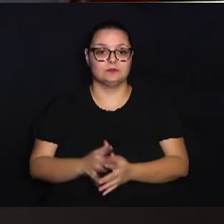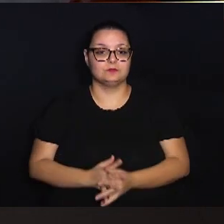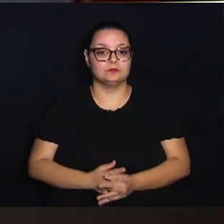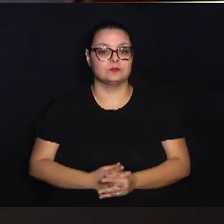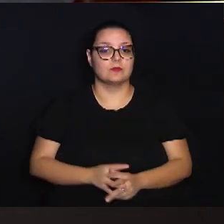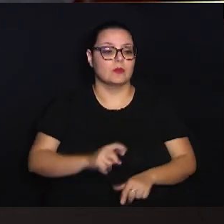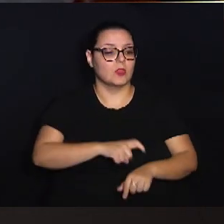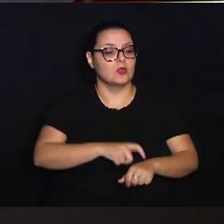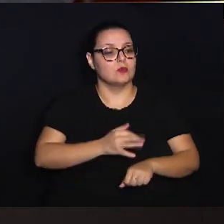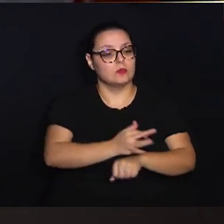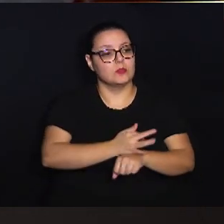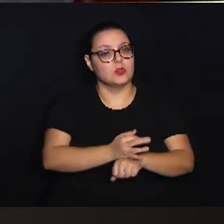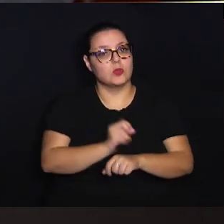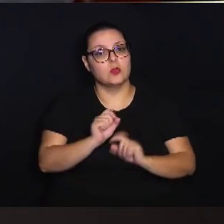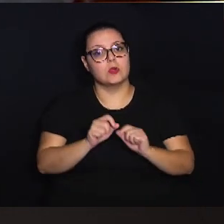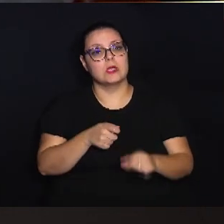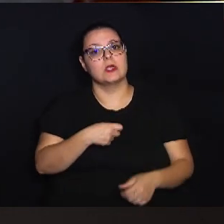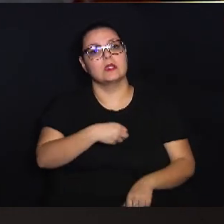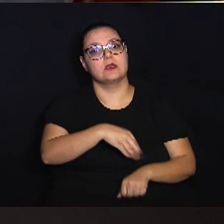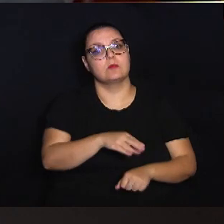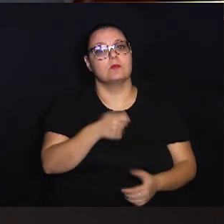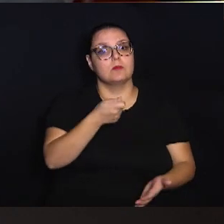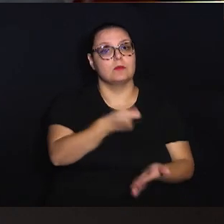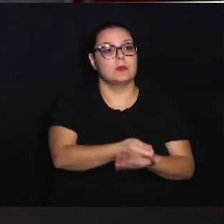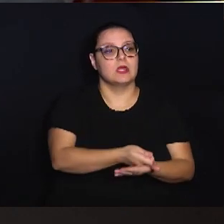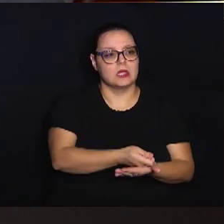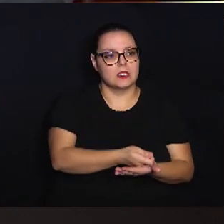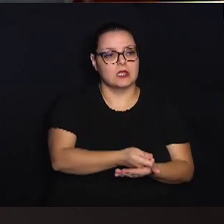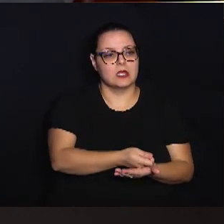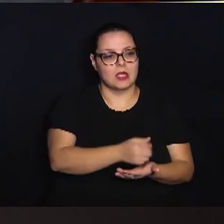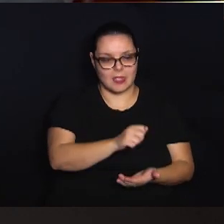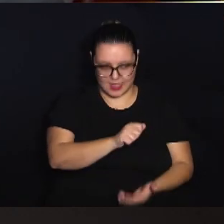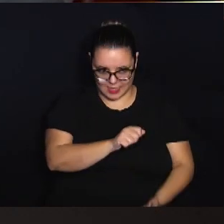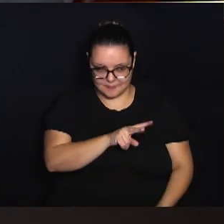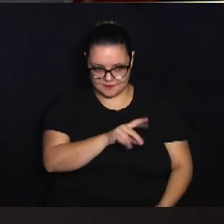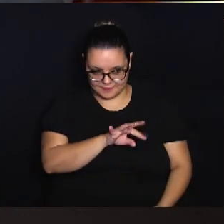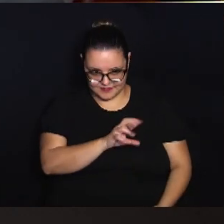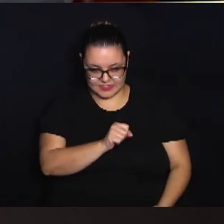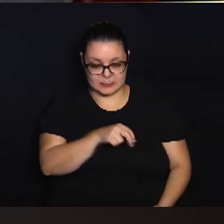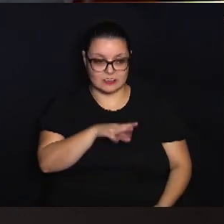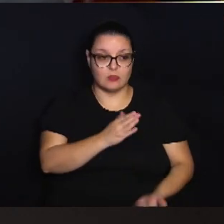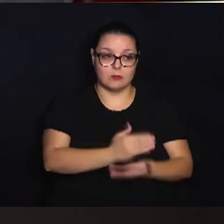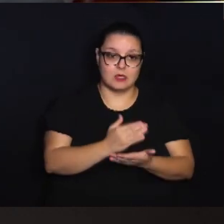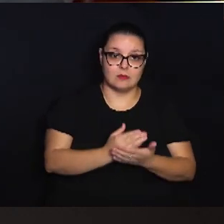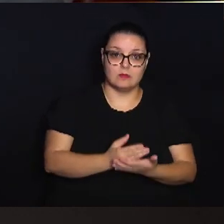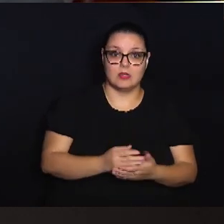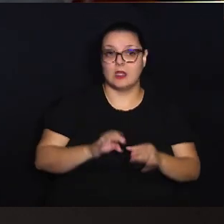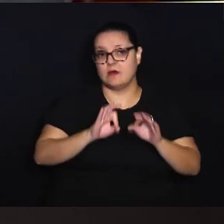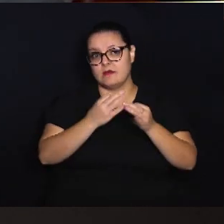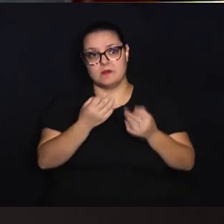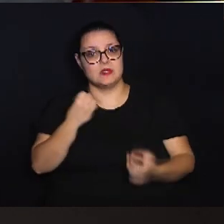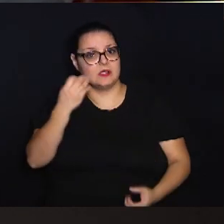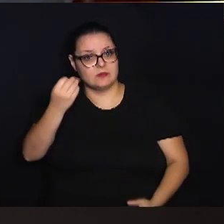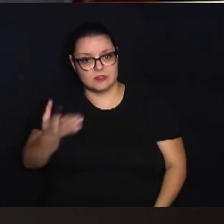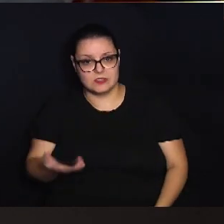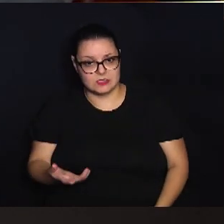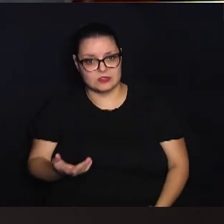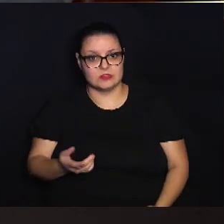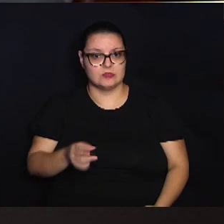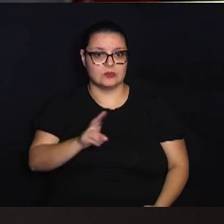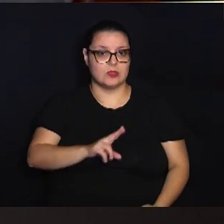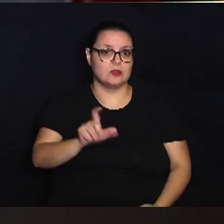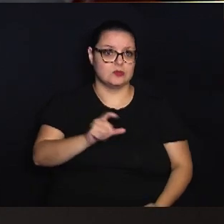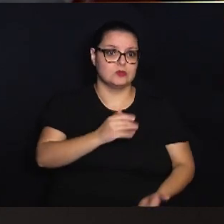gastos. Durante as férias, o que é mais indicado? Pagar à vista ou parcelar? A família foi viajar, aí chegou